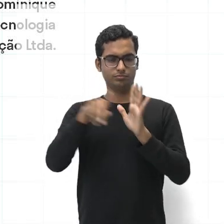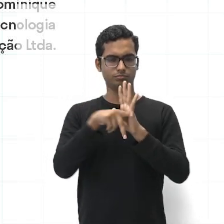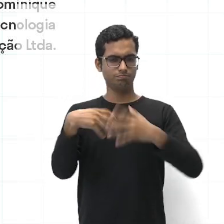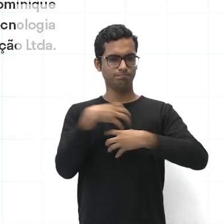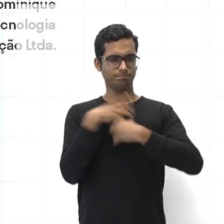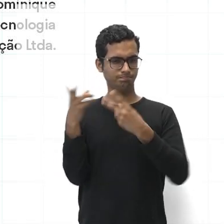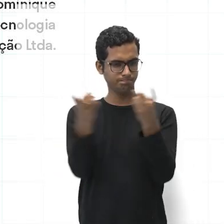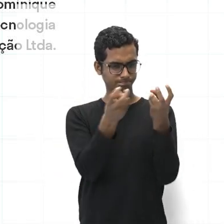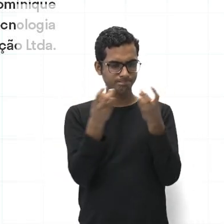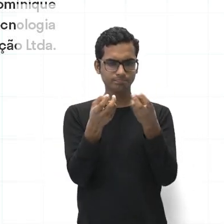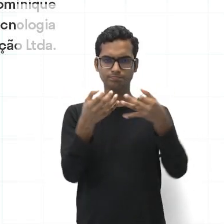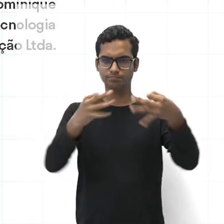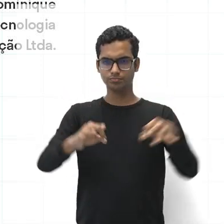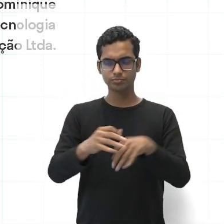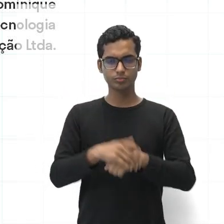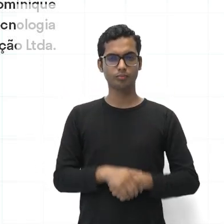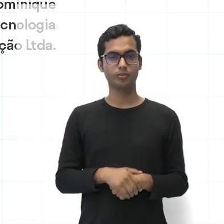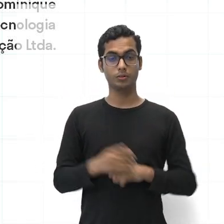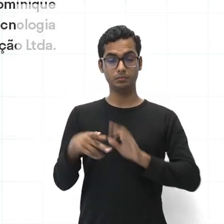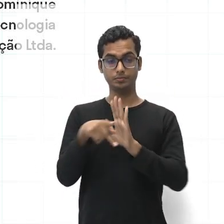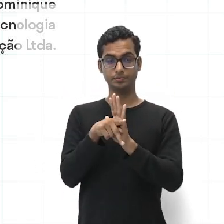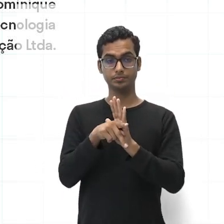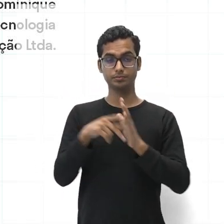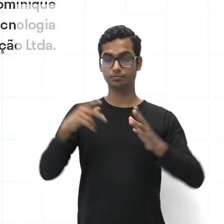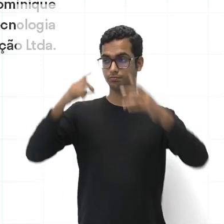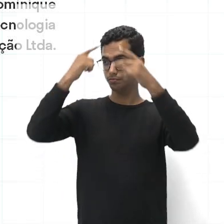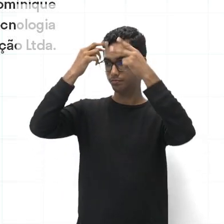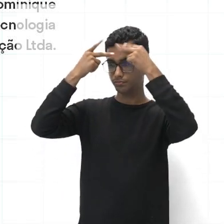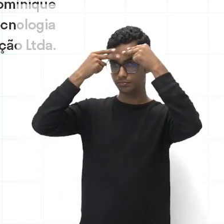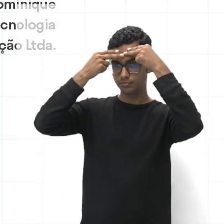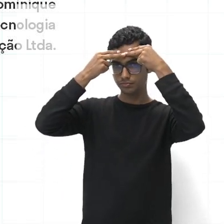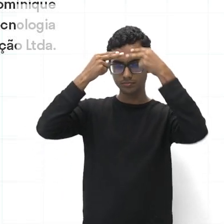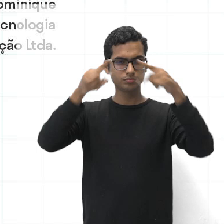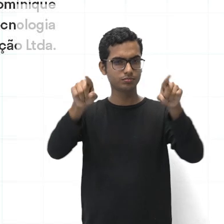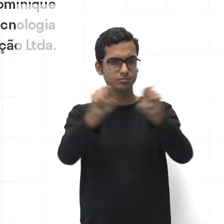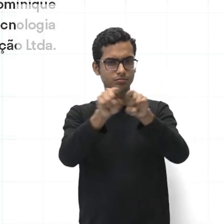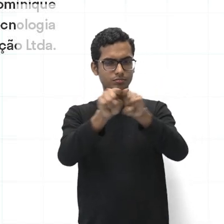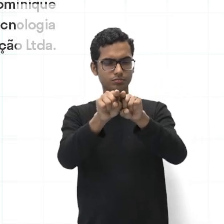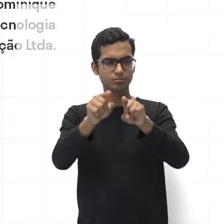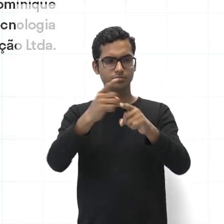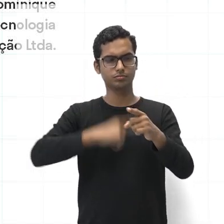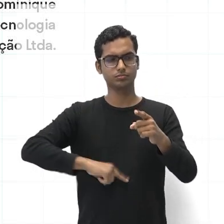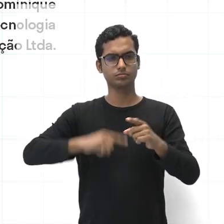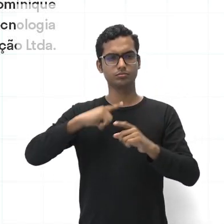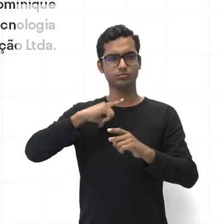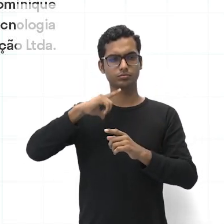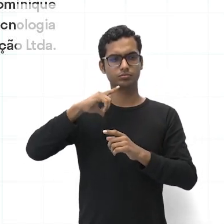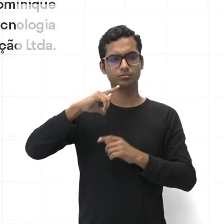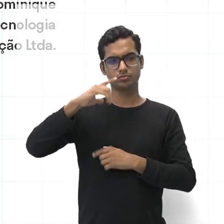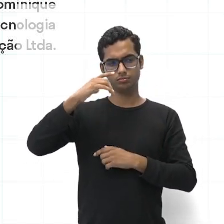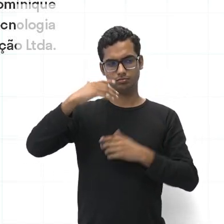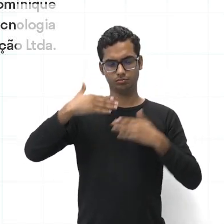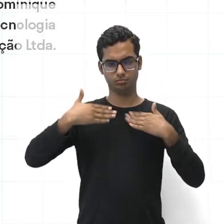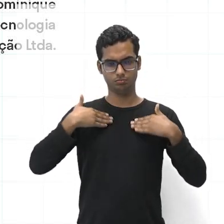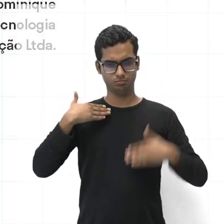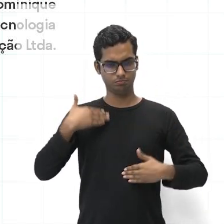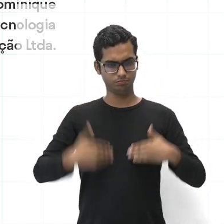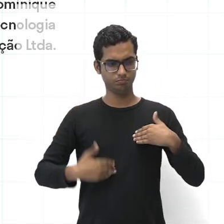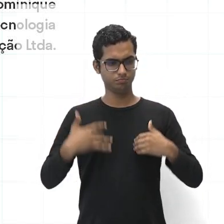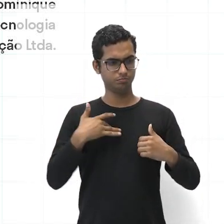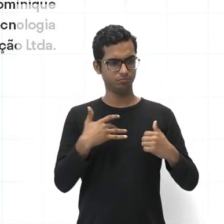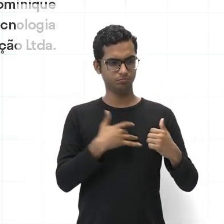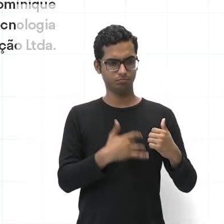Então, por falar em neurônios e órgãos do sentido, nós temos uma explicação anatômica